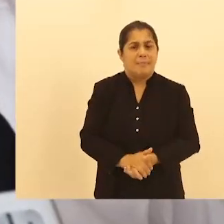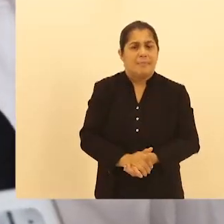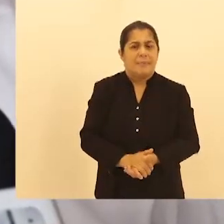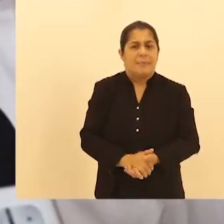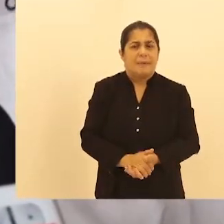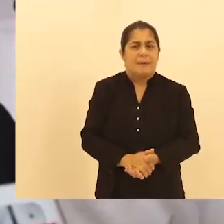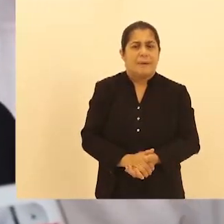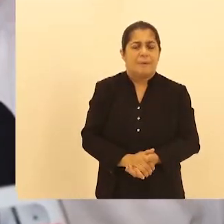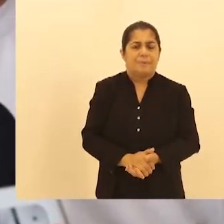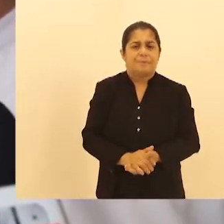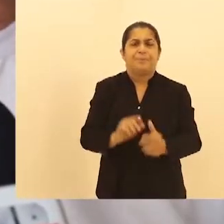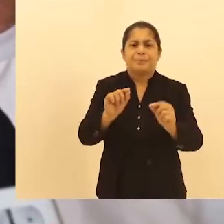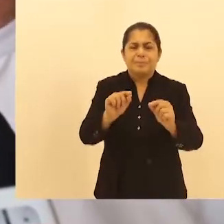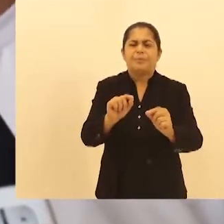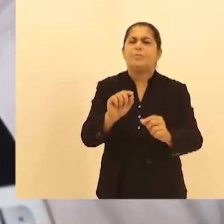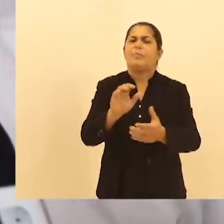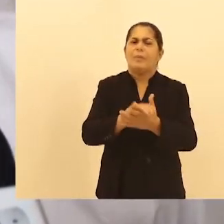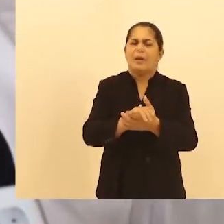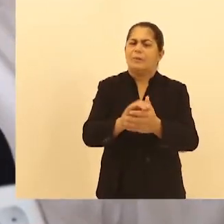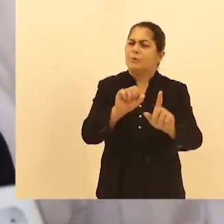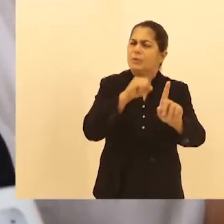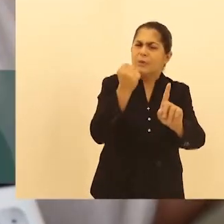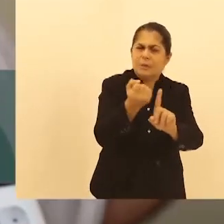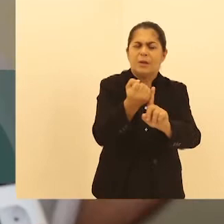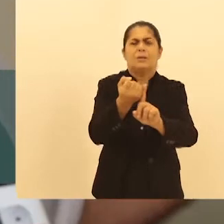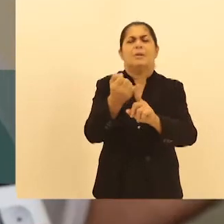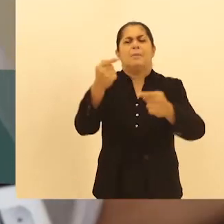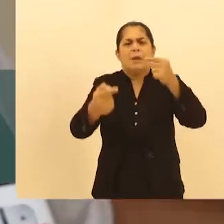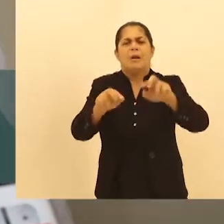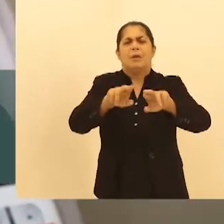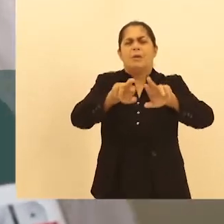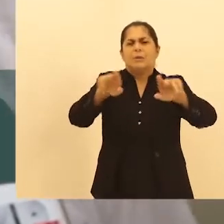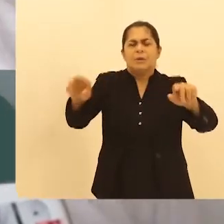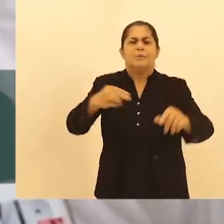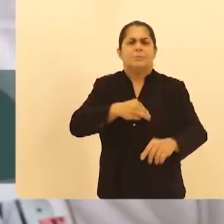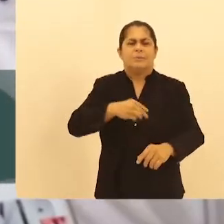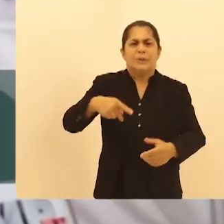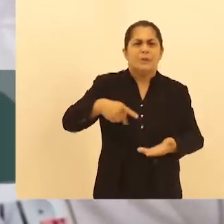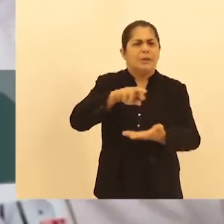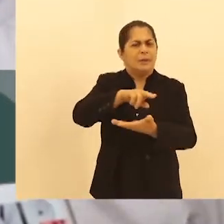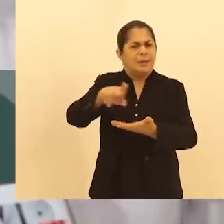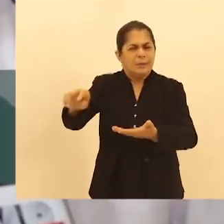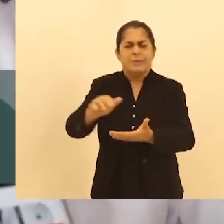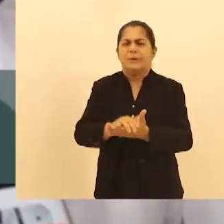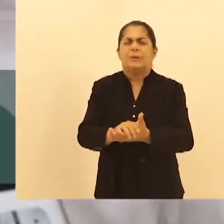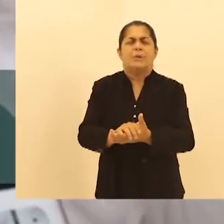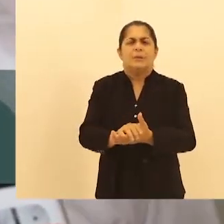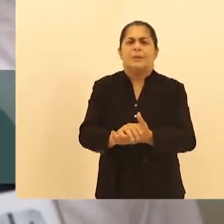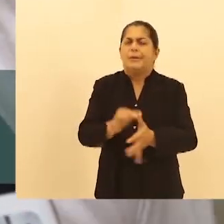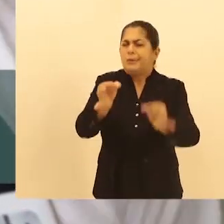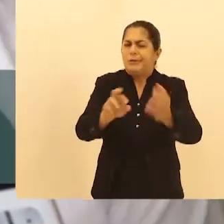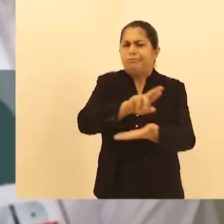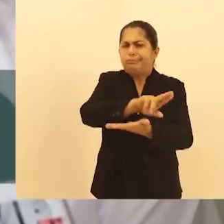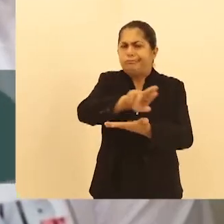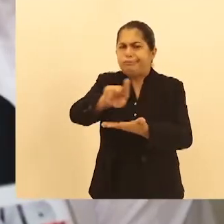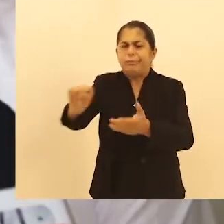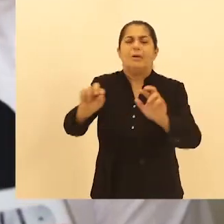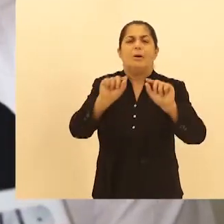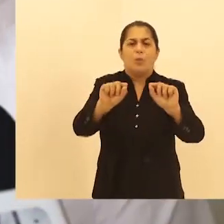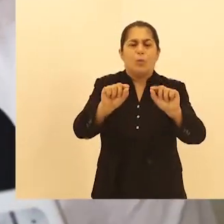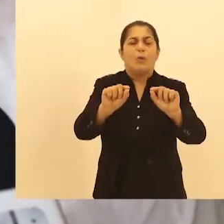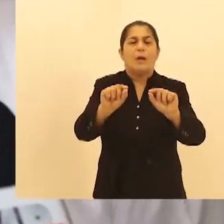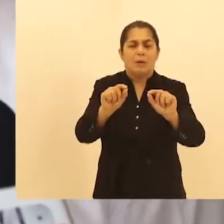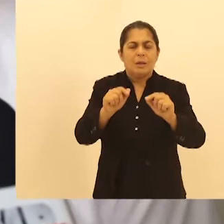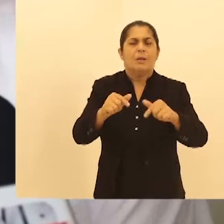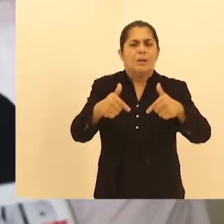uma se sou uma sociedade civil poder público muito ministério público utilizado juntos para missão realmente